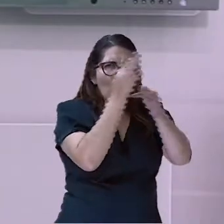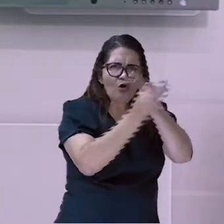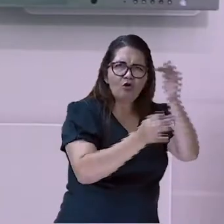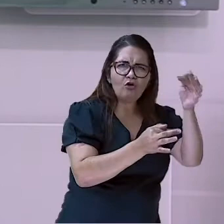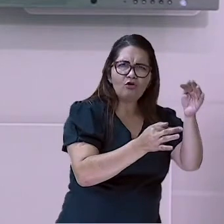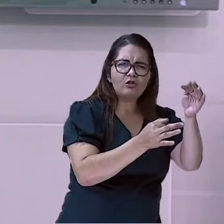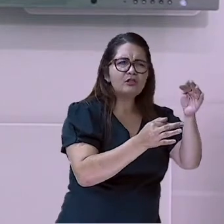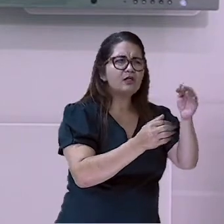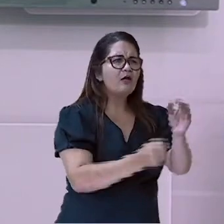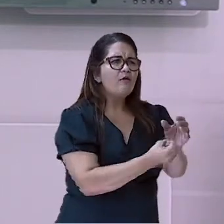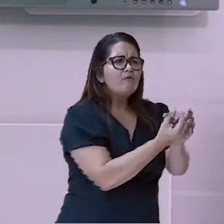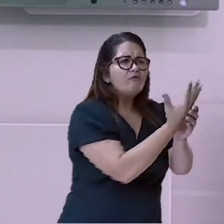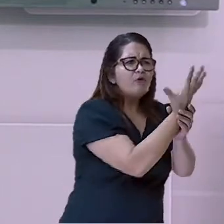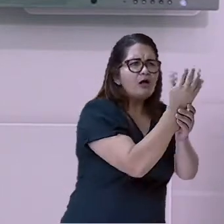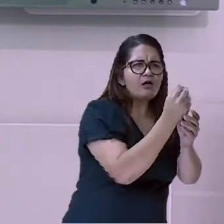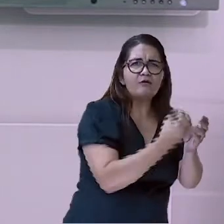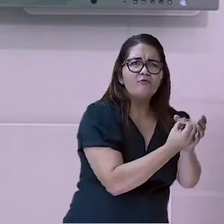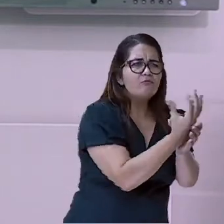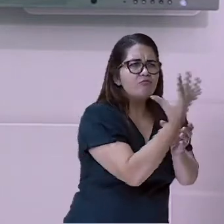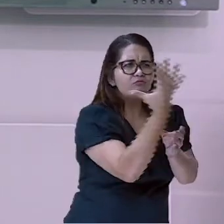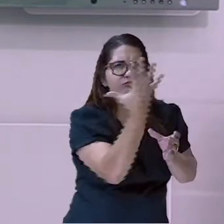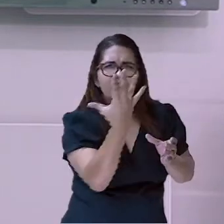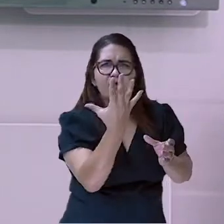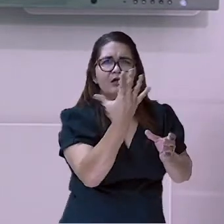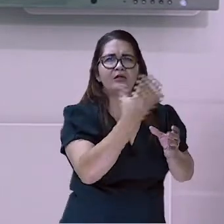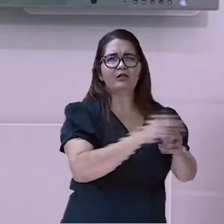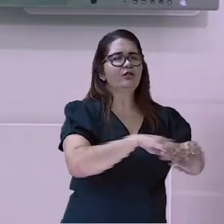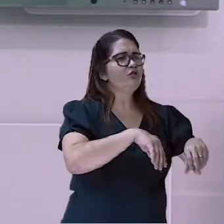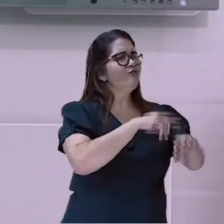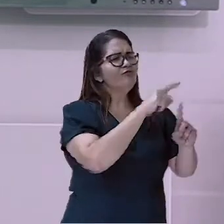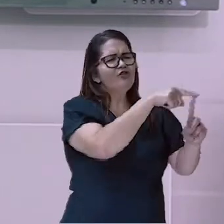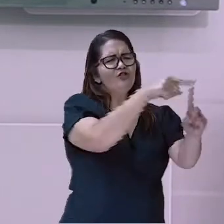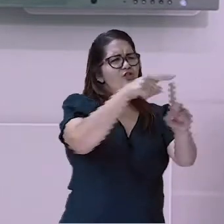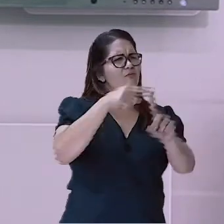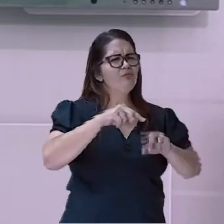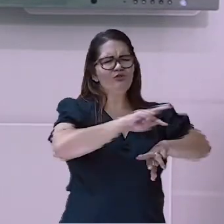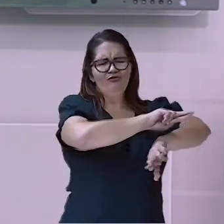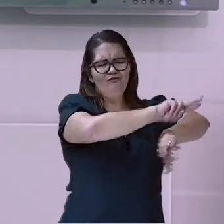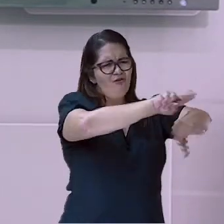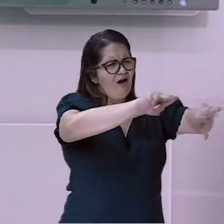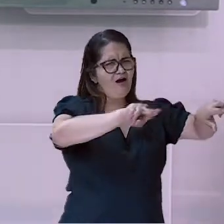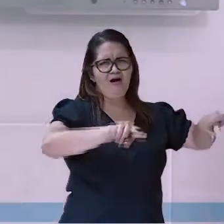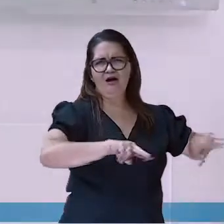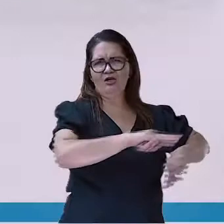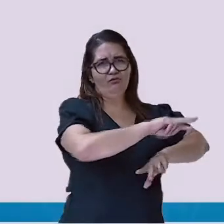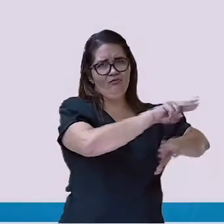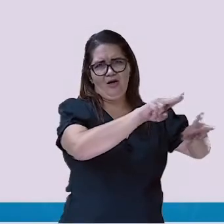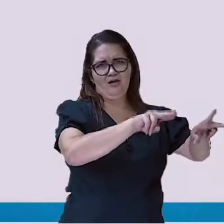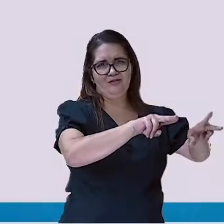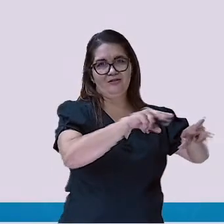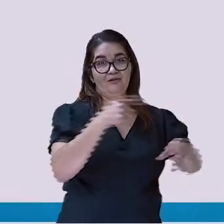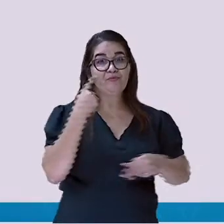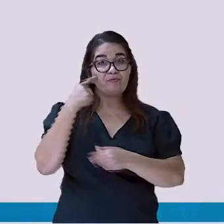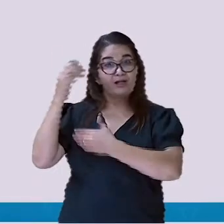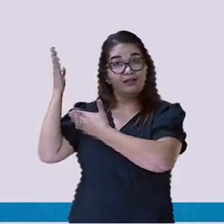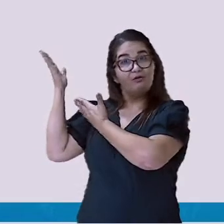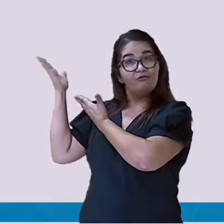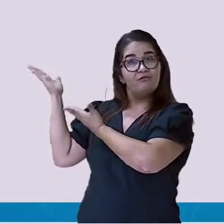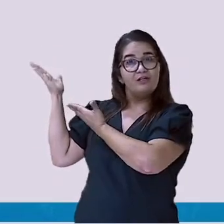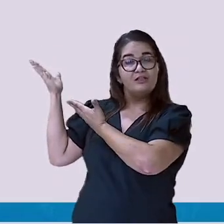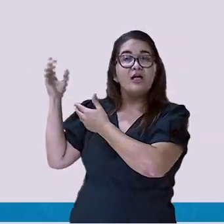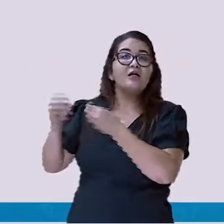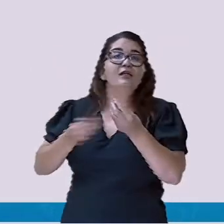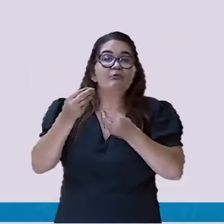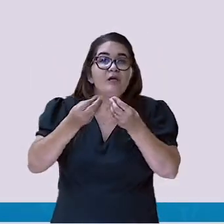por causa de alguns fatores que eu vou explicar para vocês. Então, a gente tem o Pantanal, que é uma formação